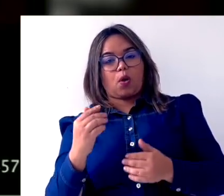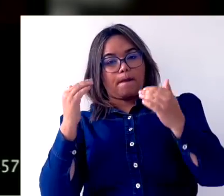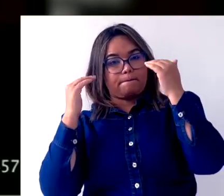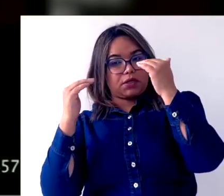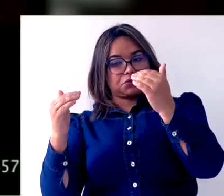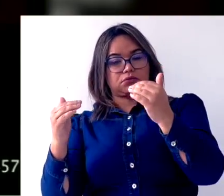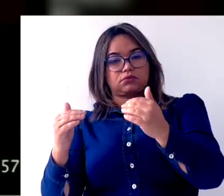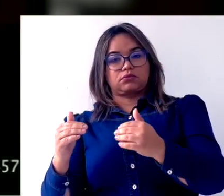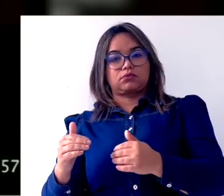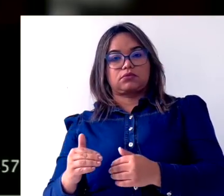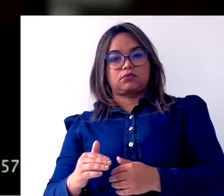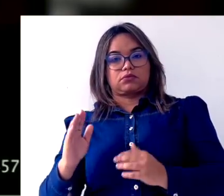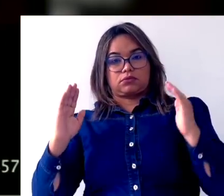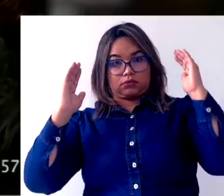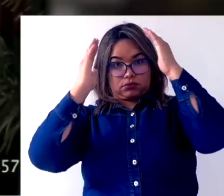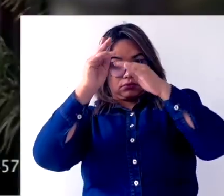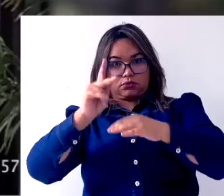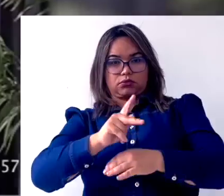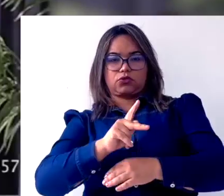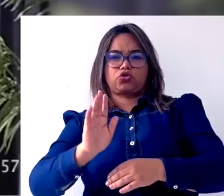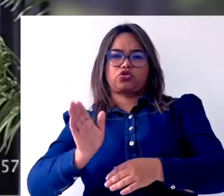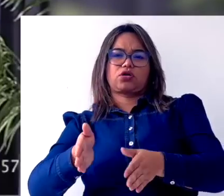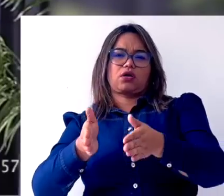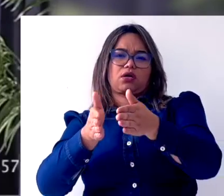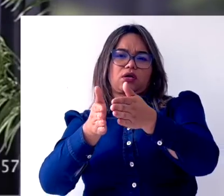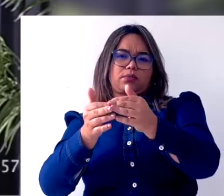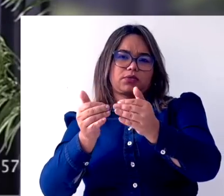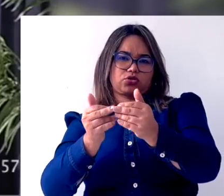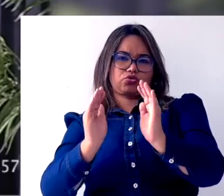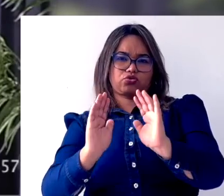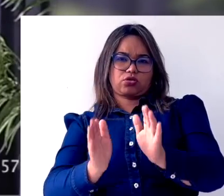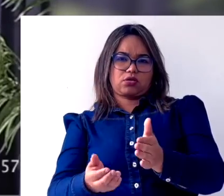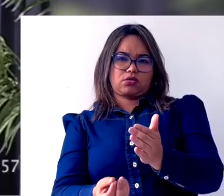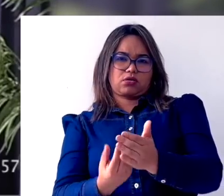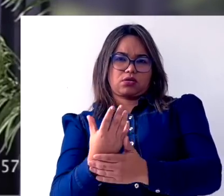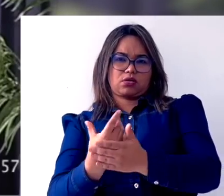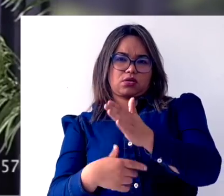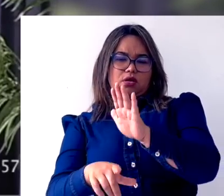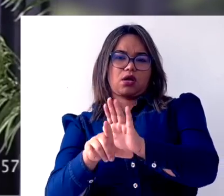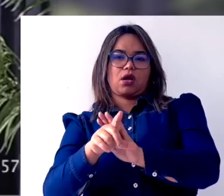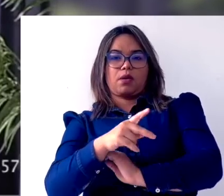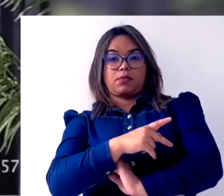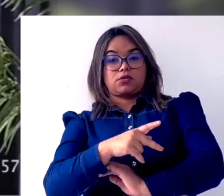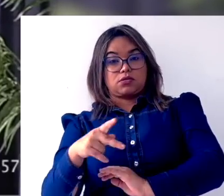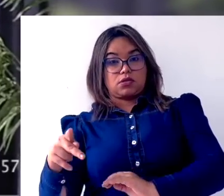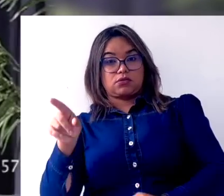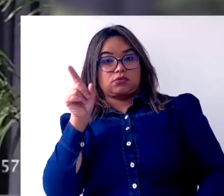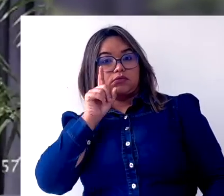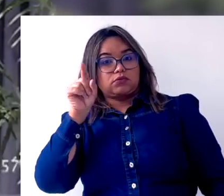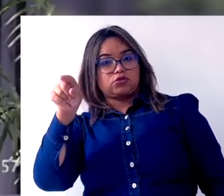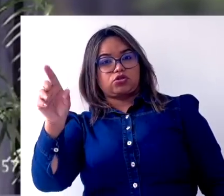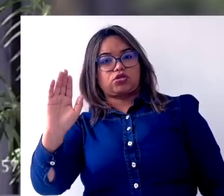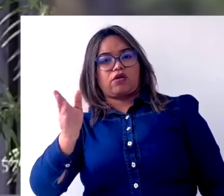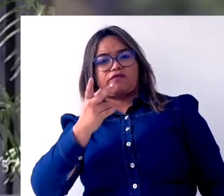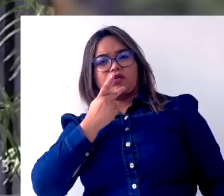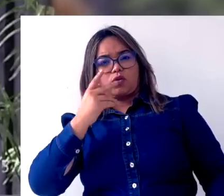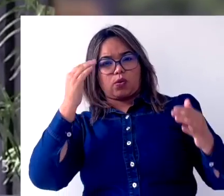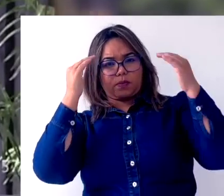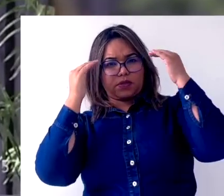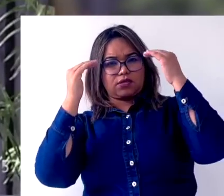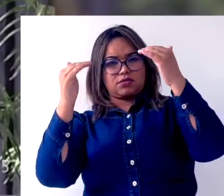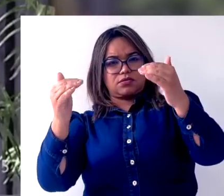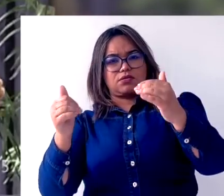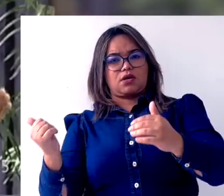Então, se vocês obedecerem este sistema, e o papado já solicitou essas leis, ele já solicitou. O presidente americano